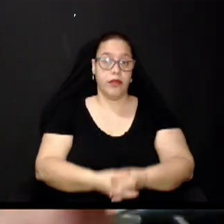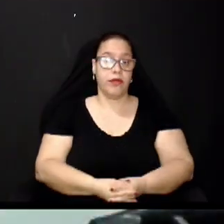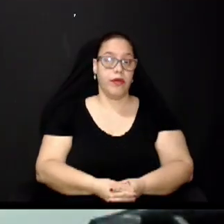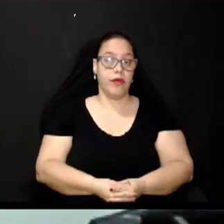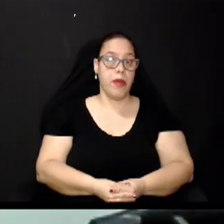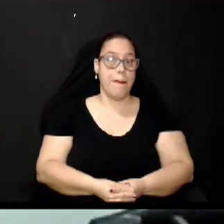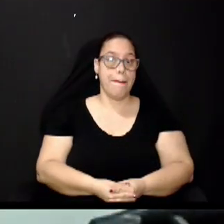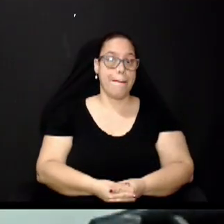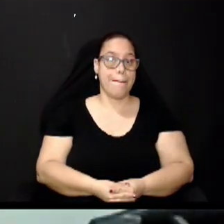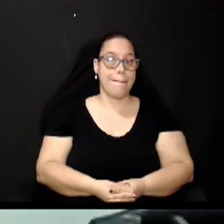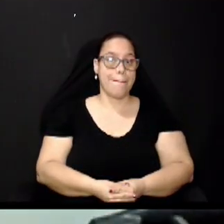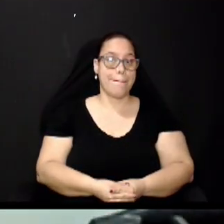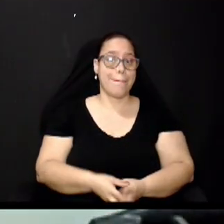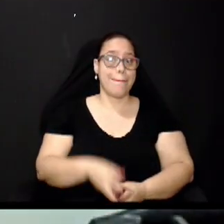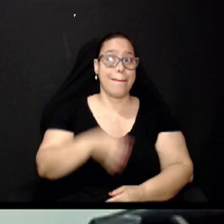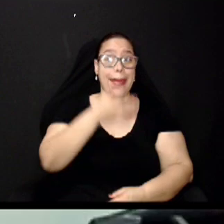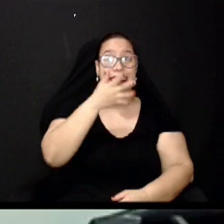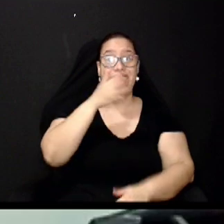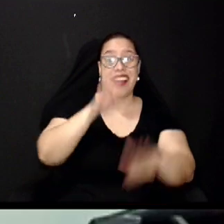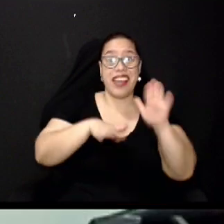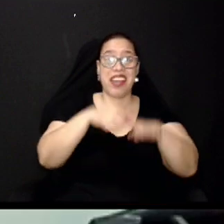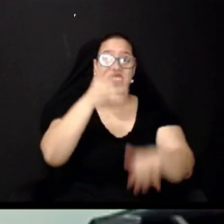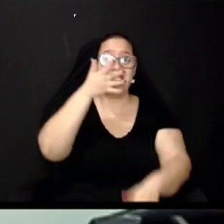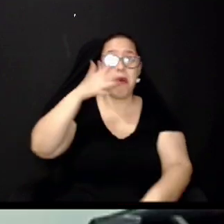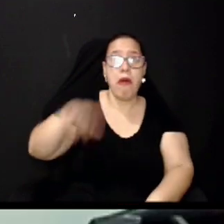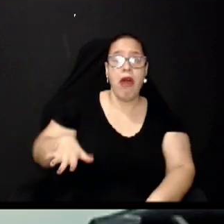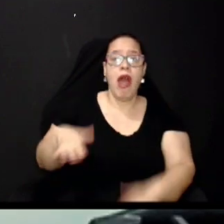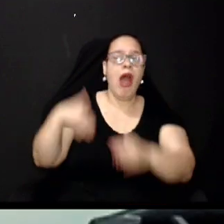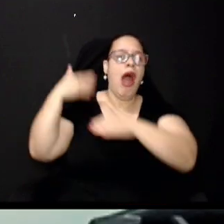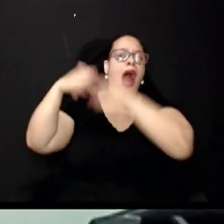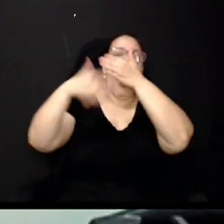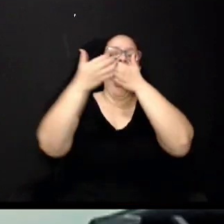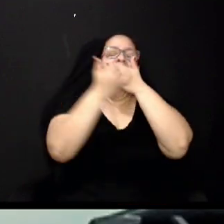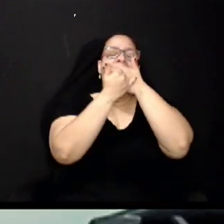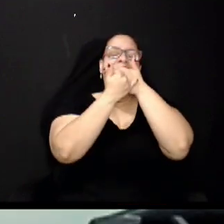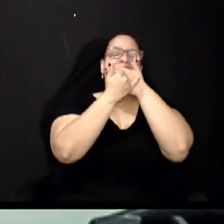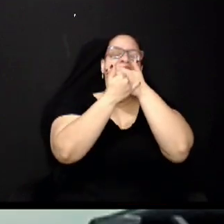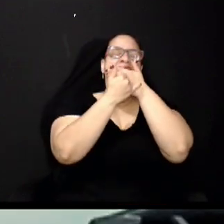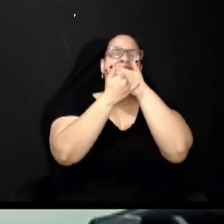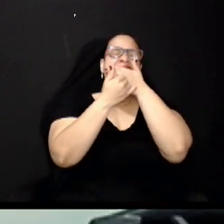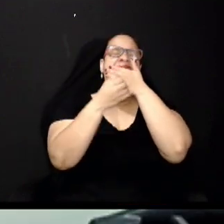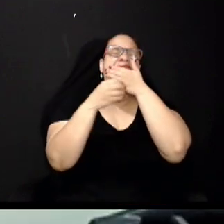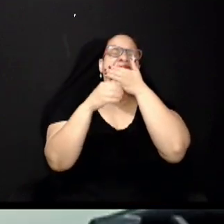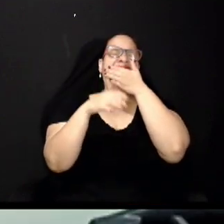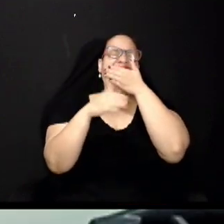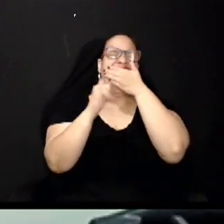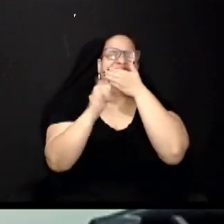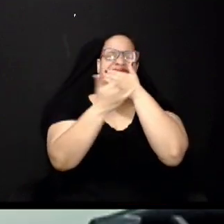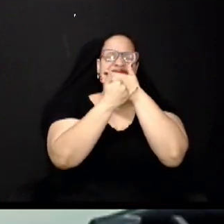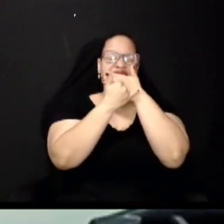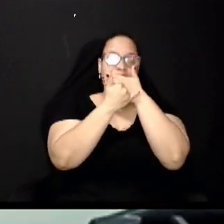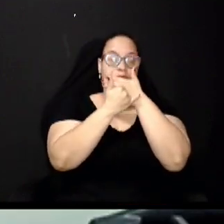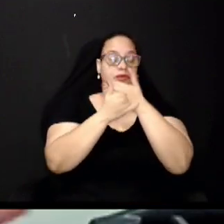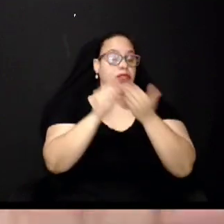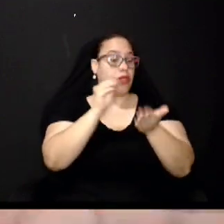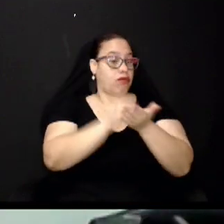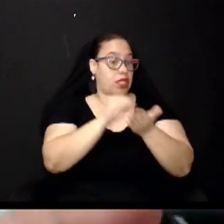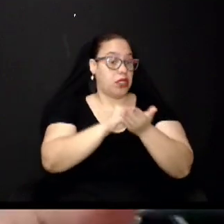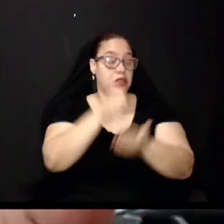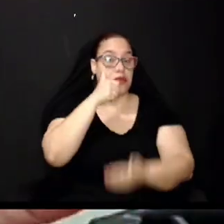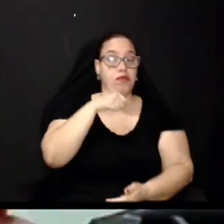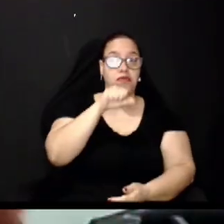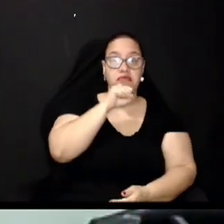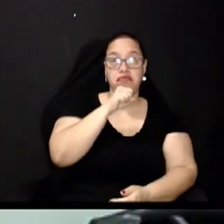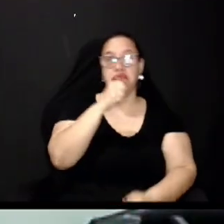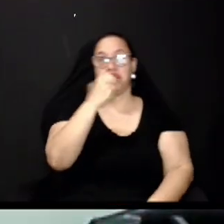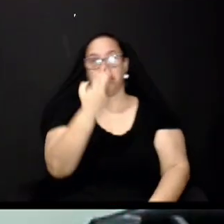da infância, né? Então, quando temos ausência de pai, de mãe, né, ou muitas vezes passamos